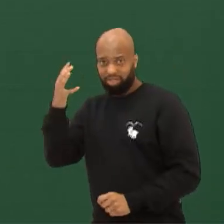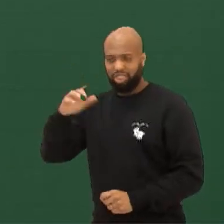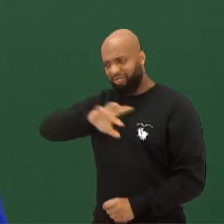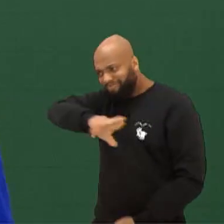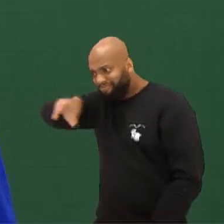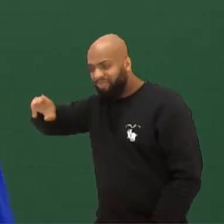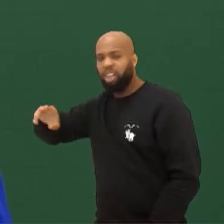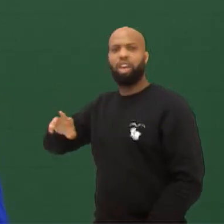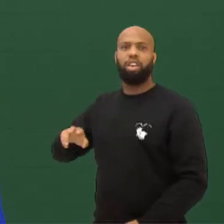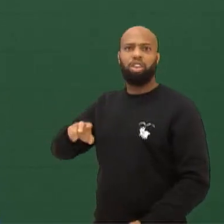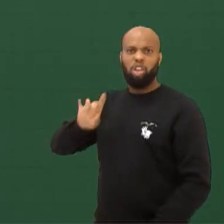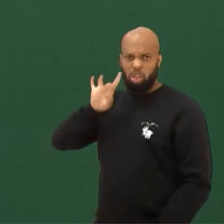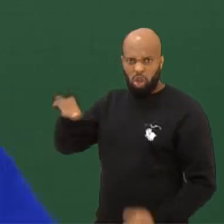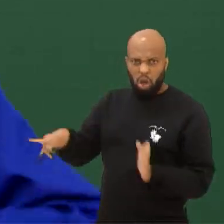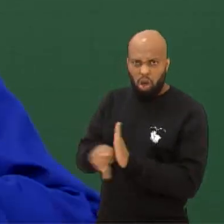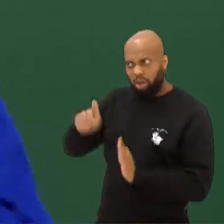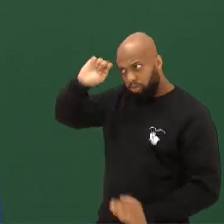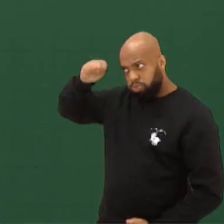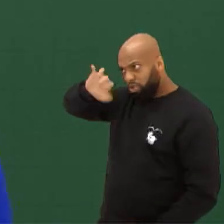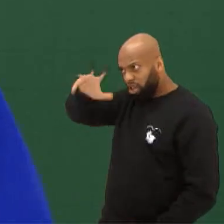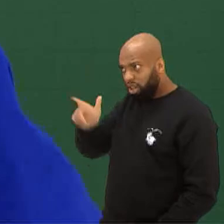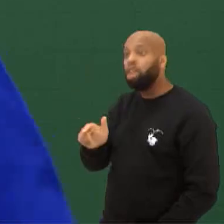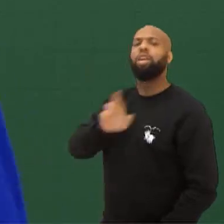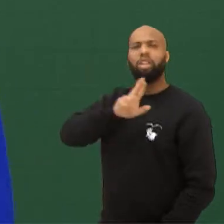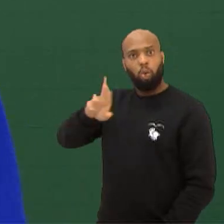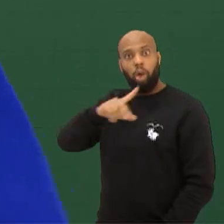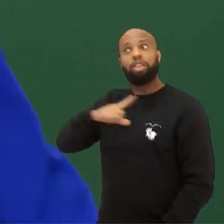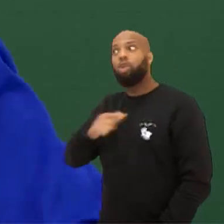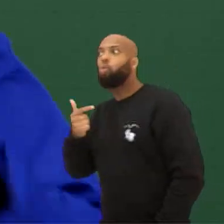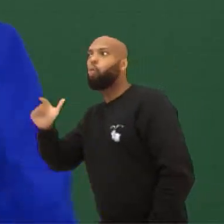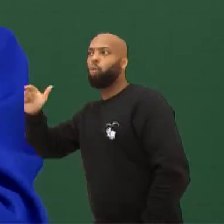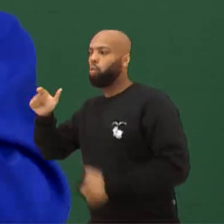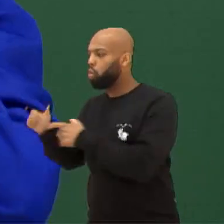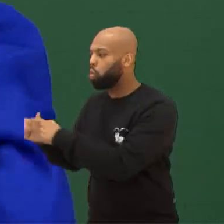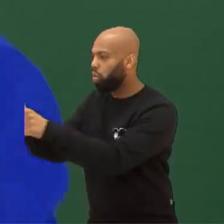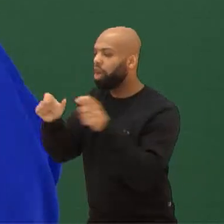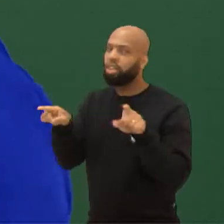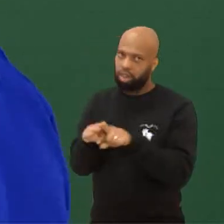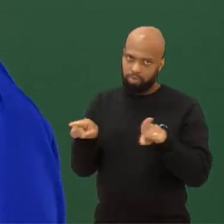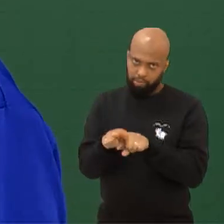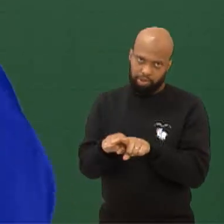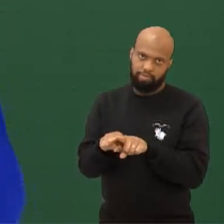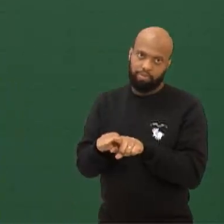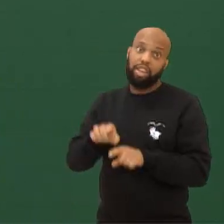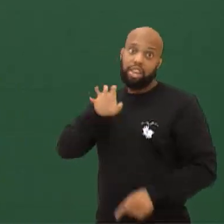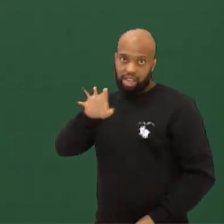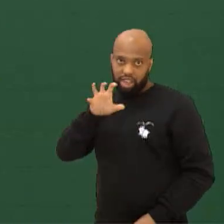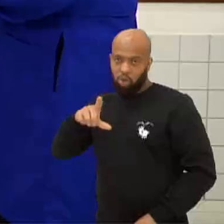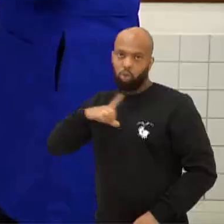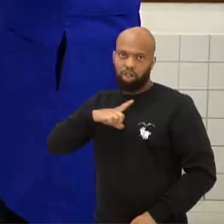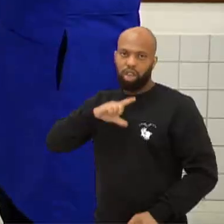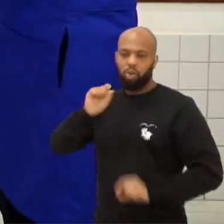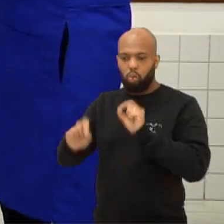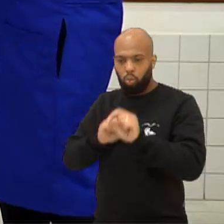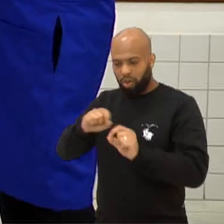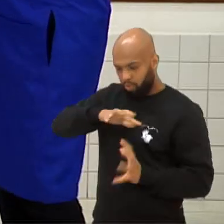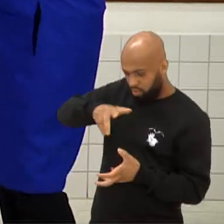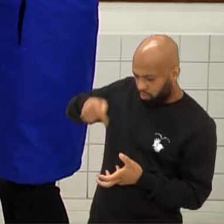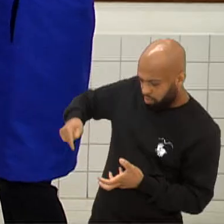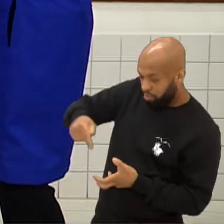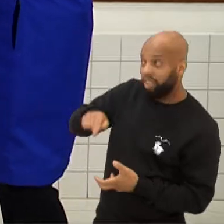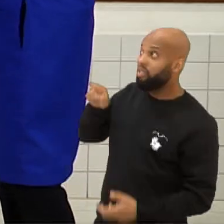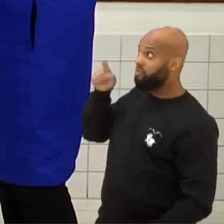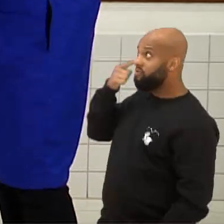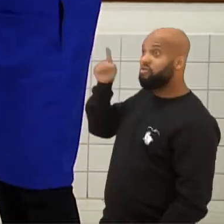é exclusiva do continente africano. Ela é mais uma que corrobora com a situação problemática mundial. Esta imagem